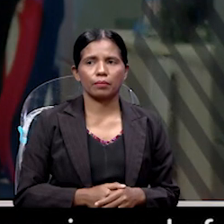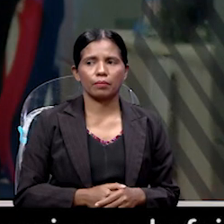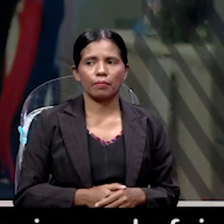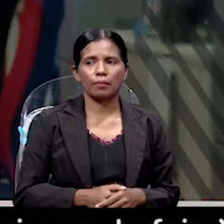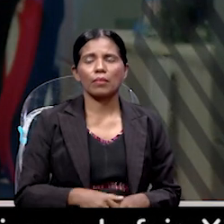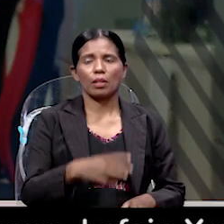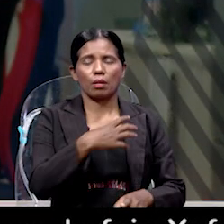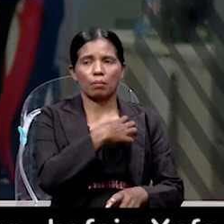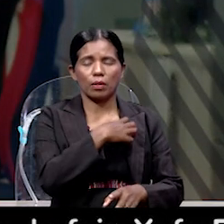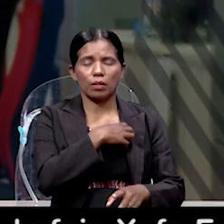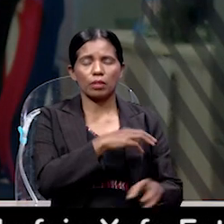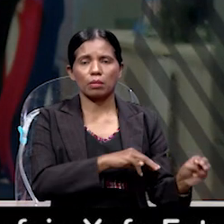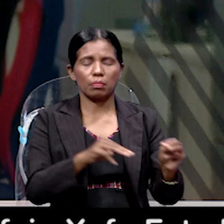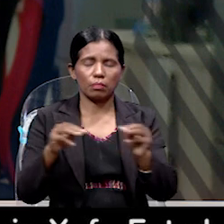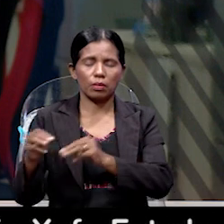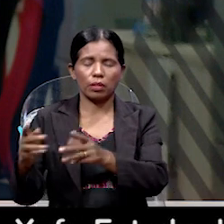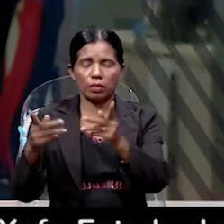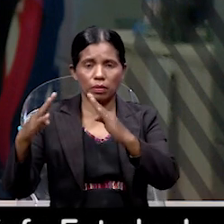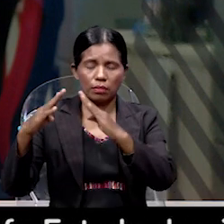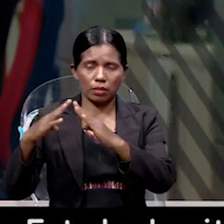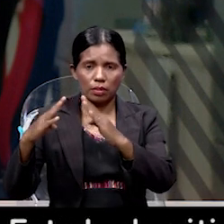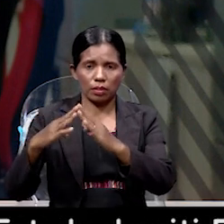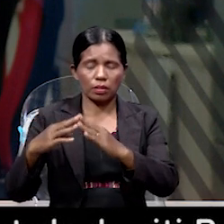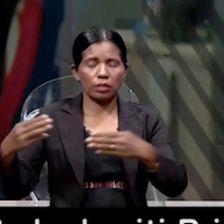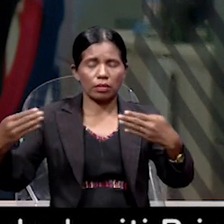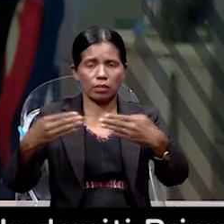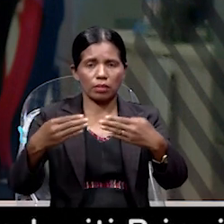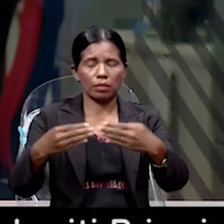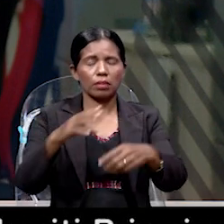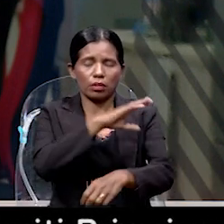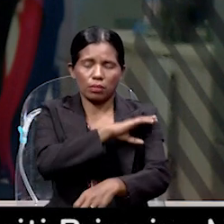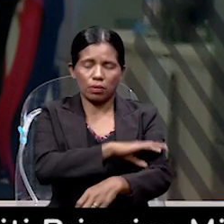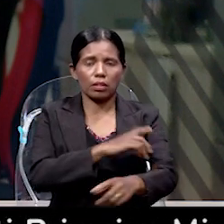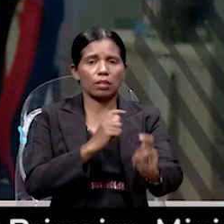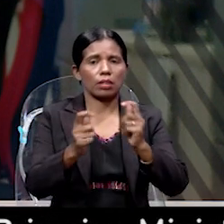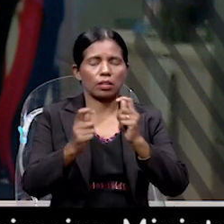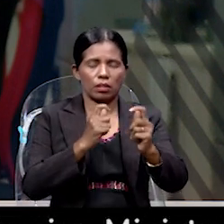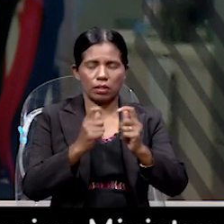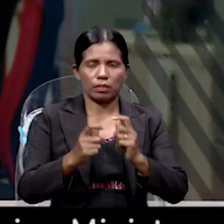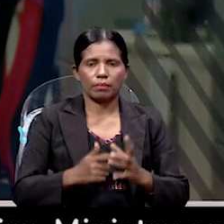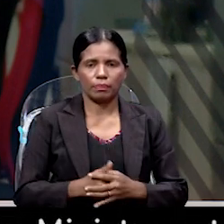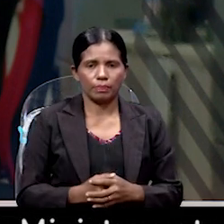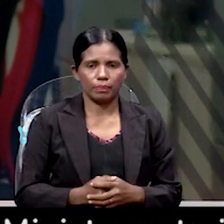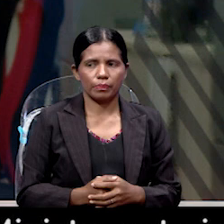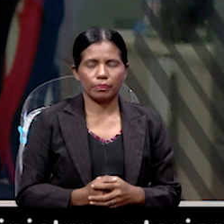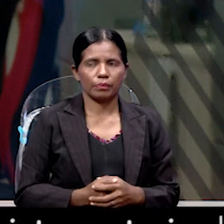Penitele transforma posto e a ponto entrada sai posto segurança trânsito.